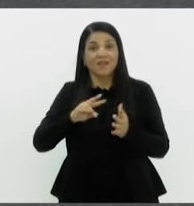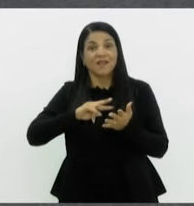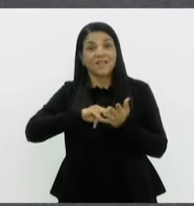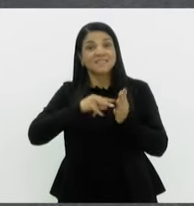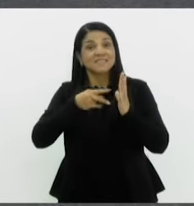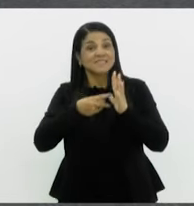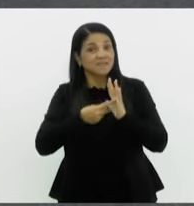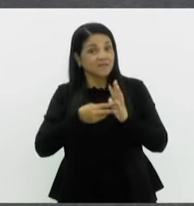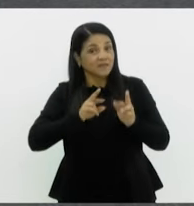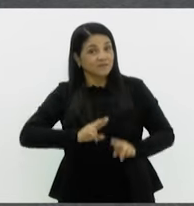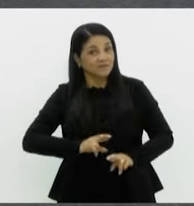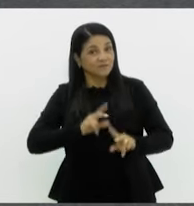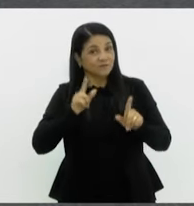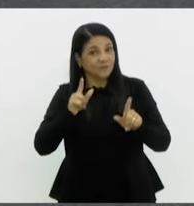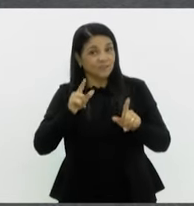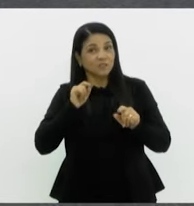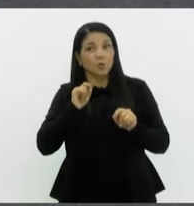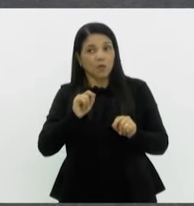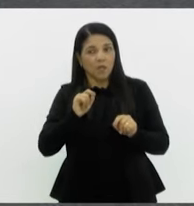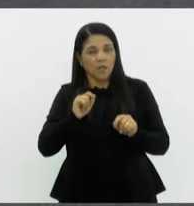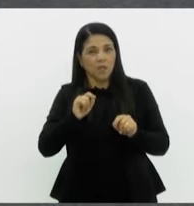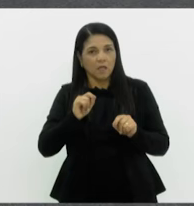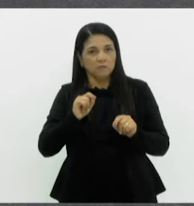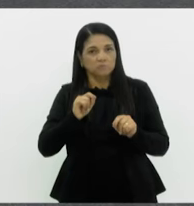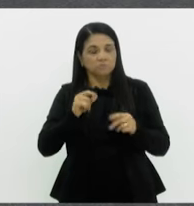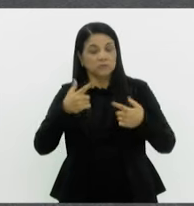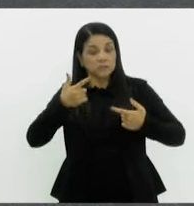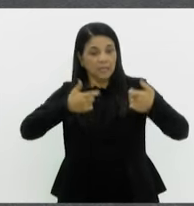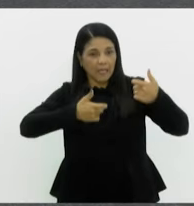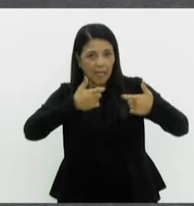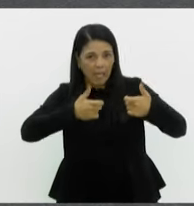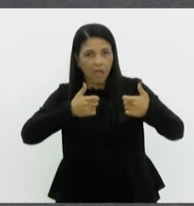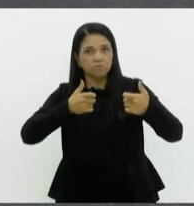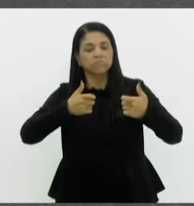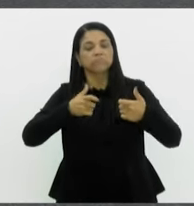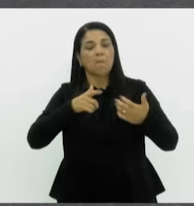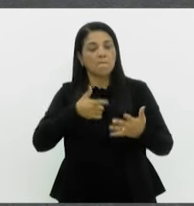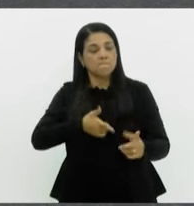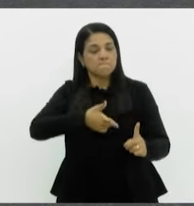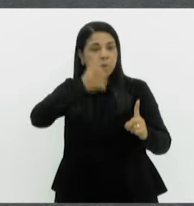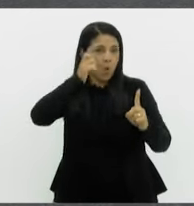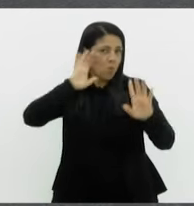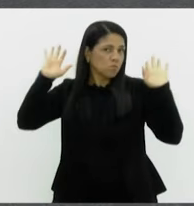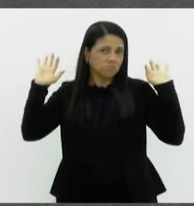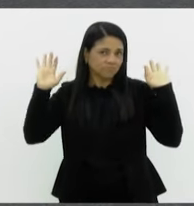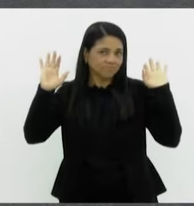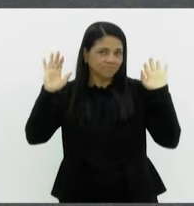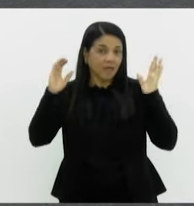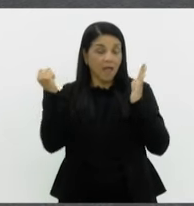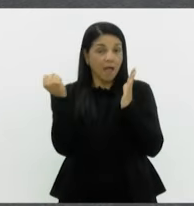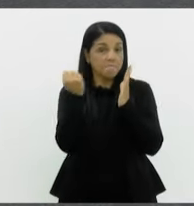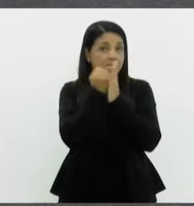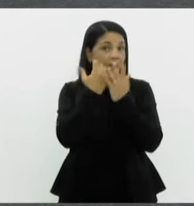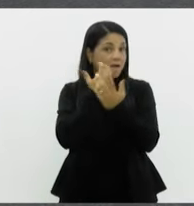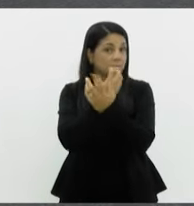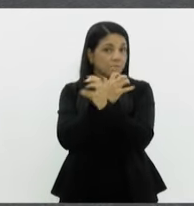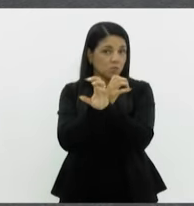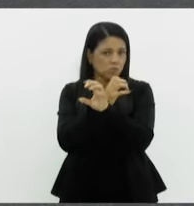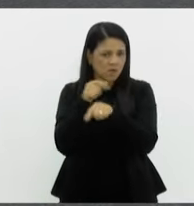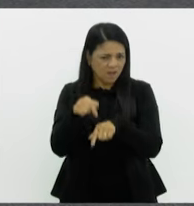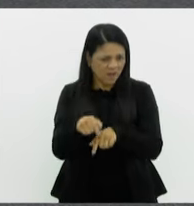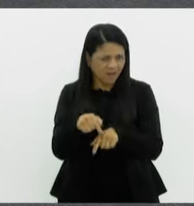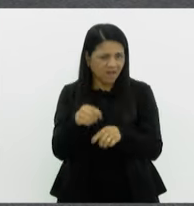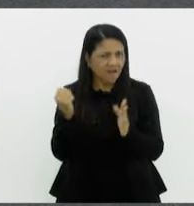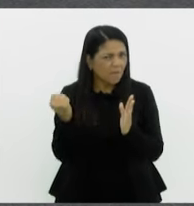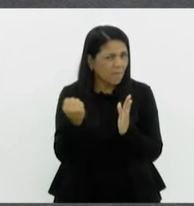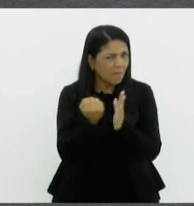embate, cova. Ora, eu não acho que isso seja marca para comercializar.